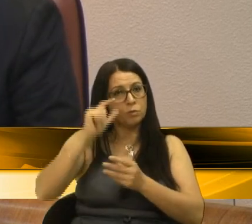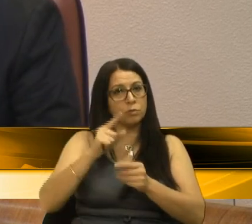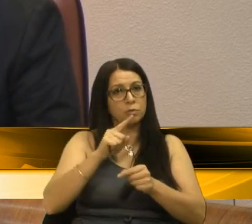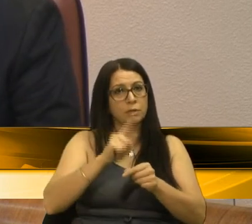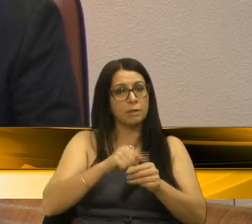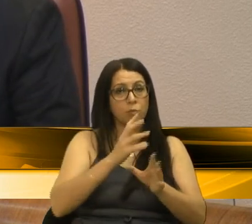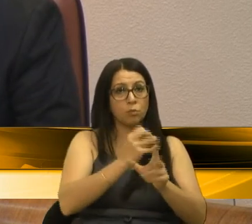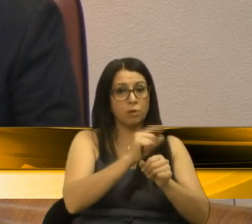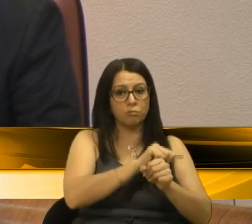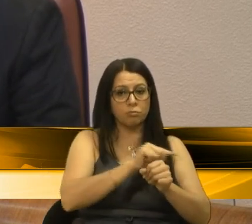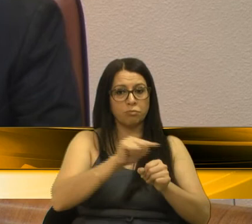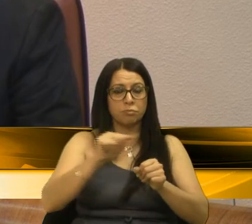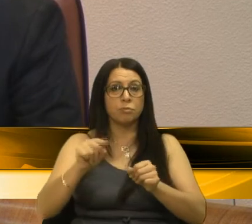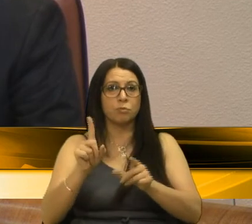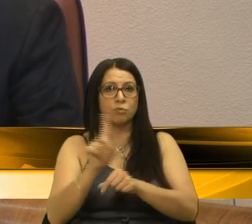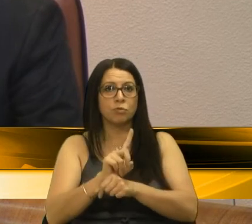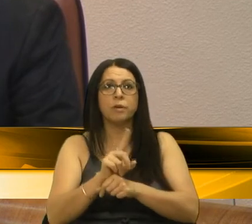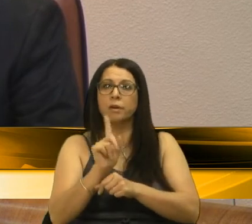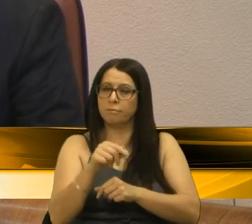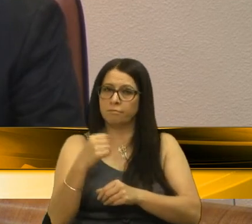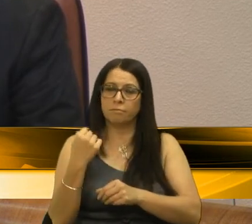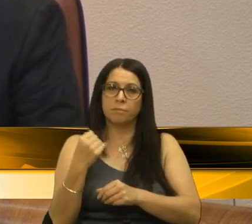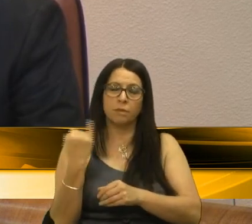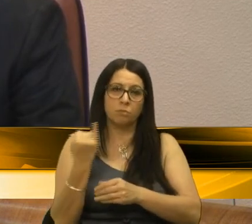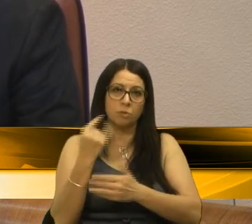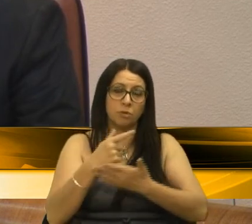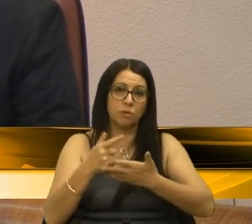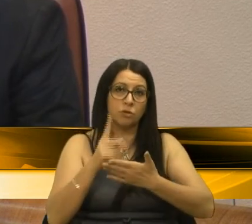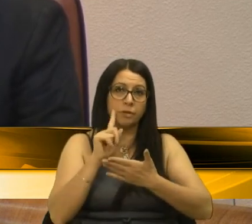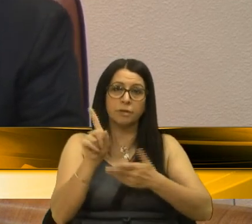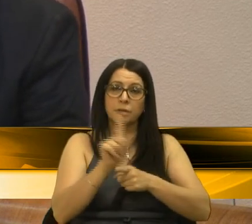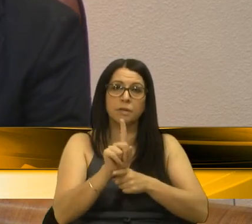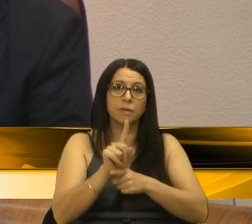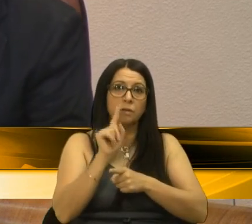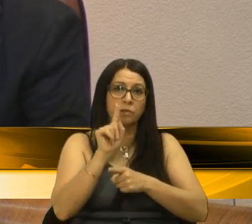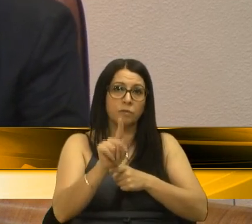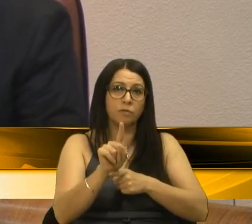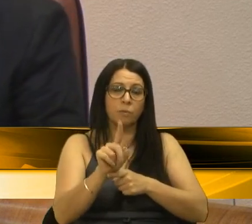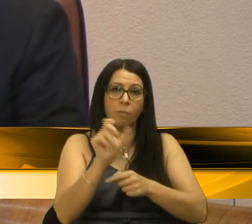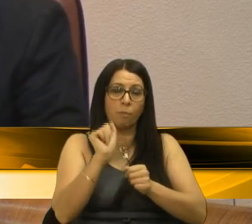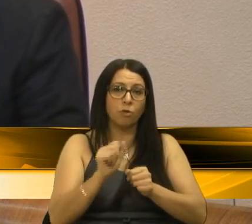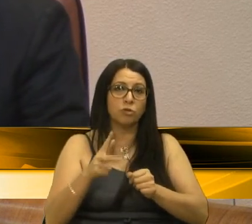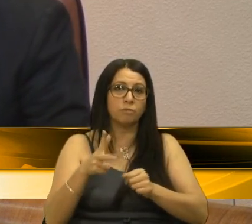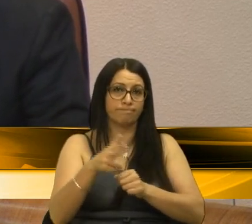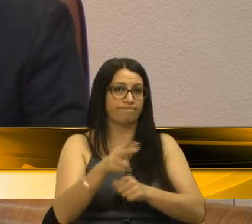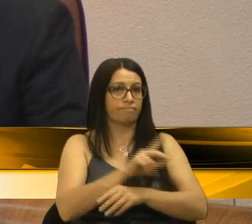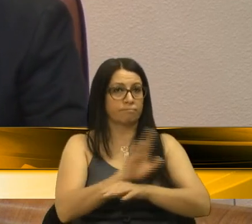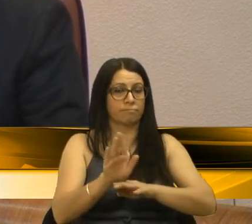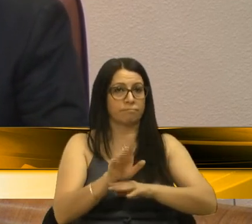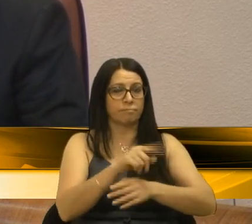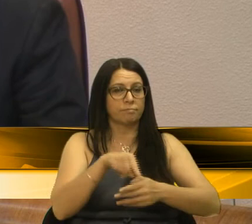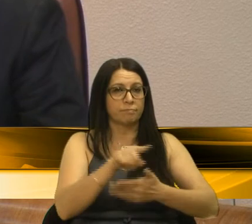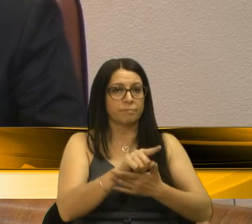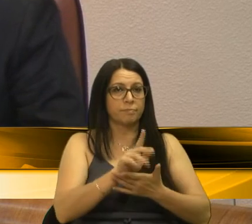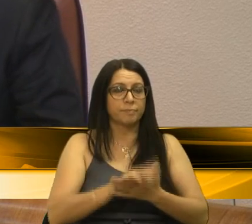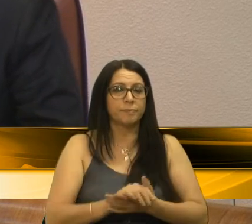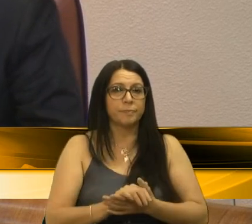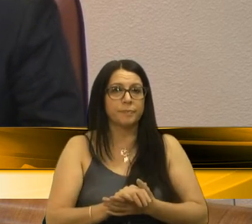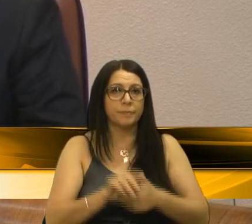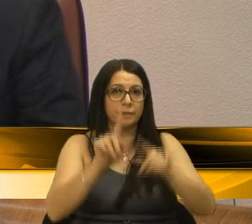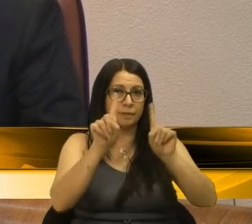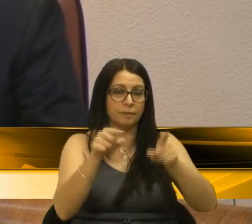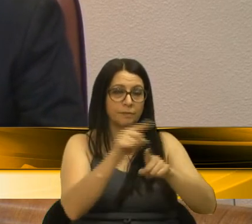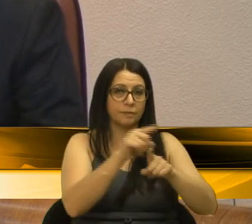é peremptório, não se suspendendo nem interrompendo. 2 pontos. Abre